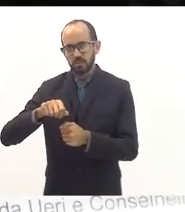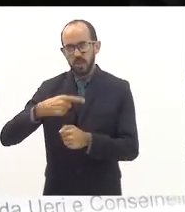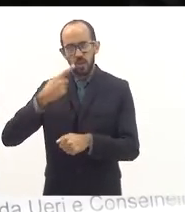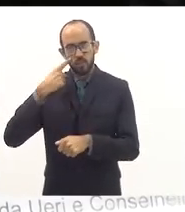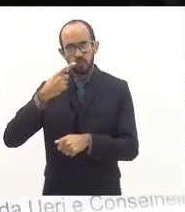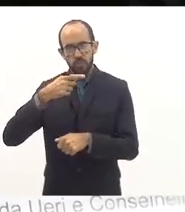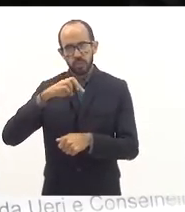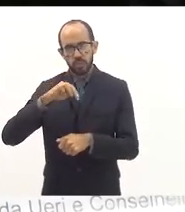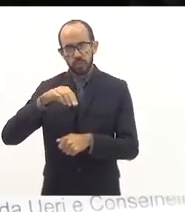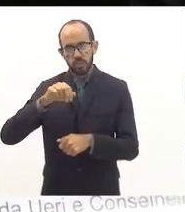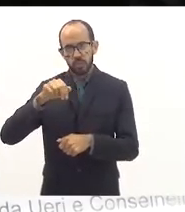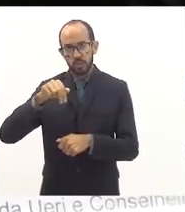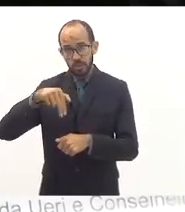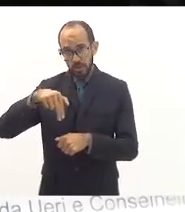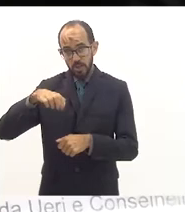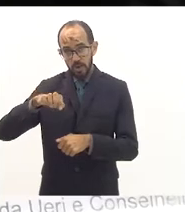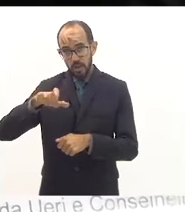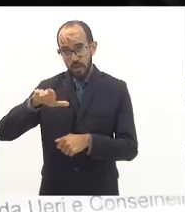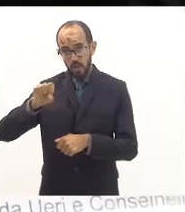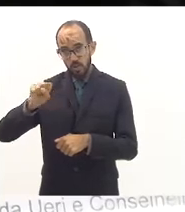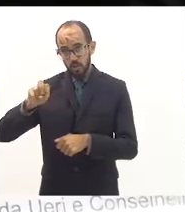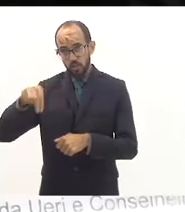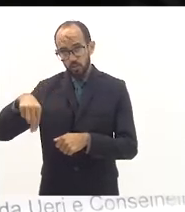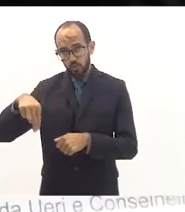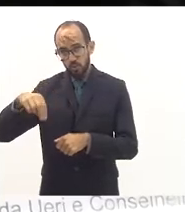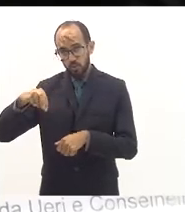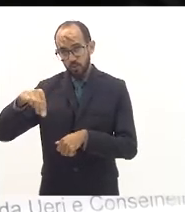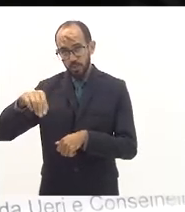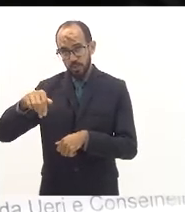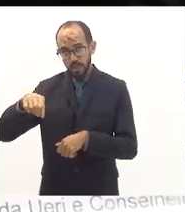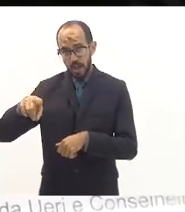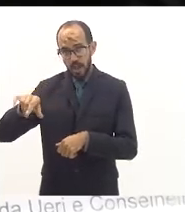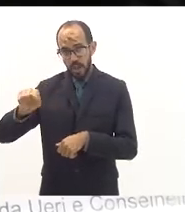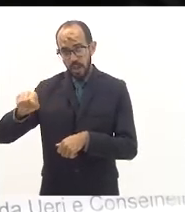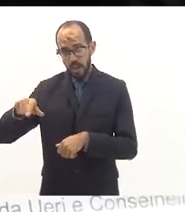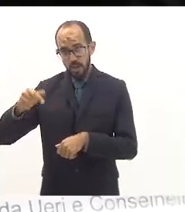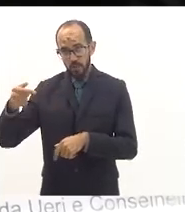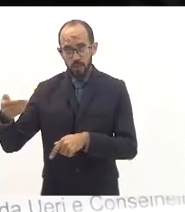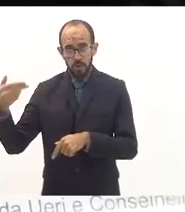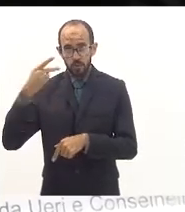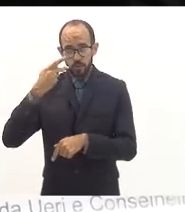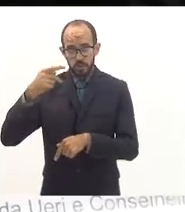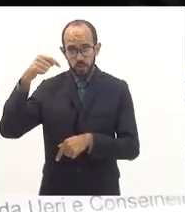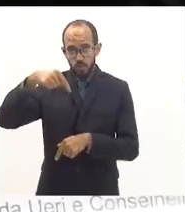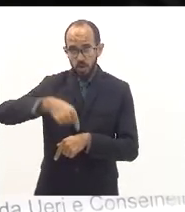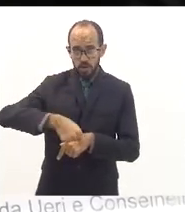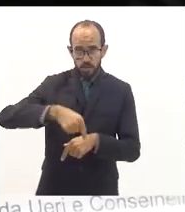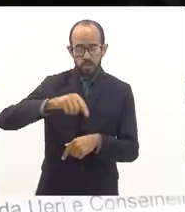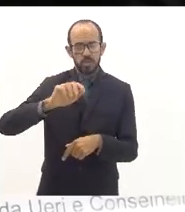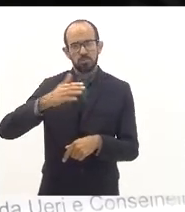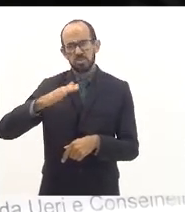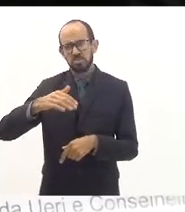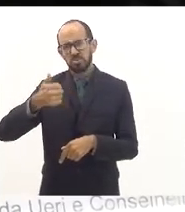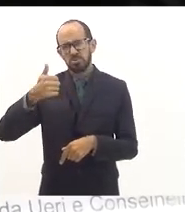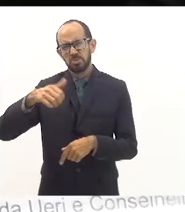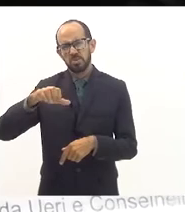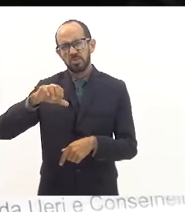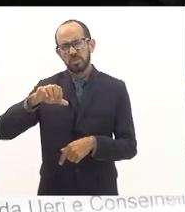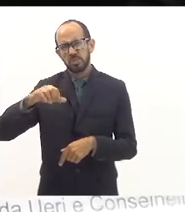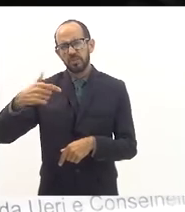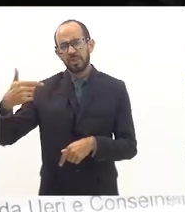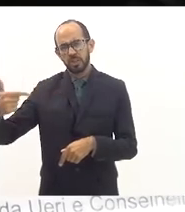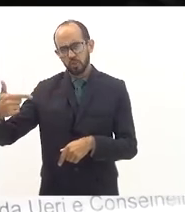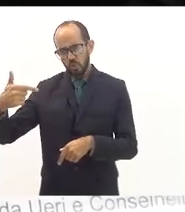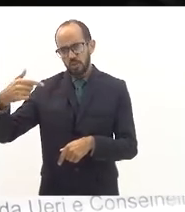Mandela, quando ele nos visitou no governo Brizola, ali nos idos de 92, mais